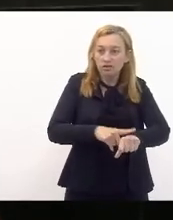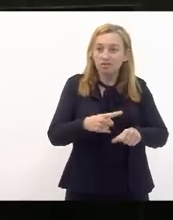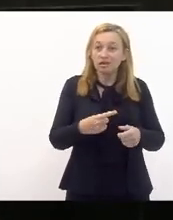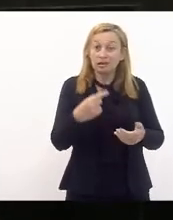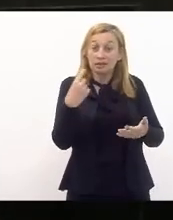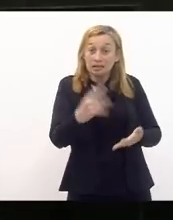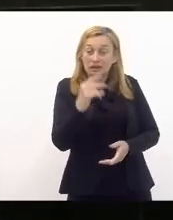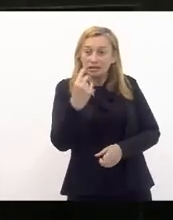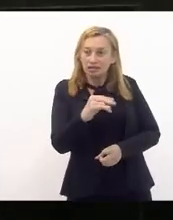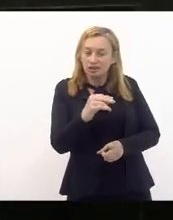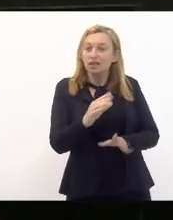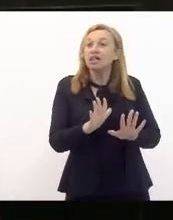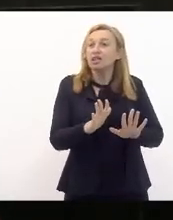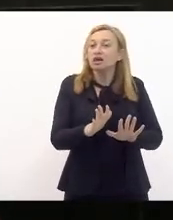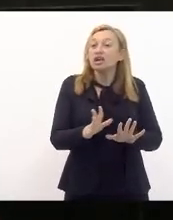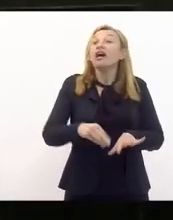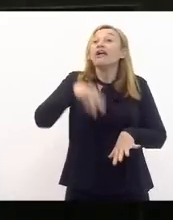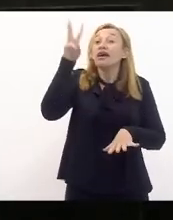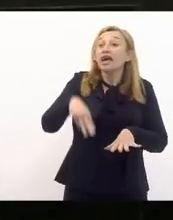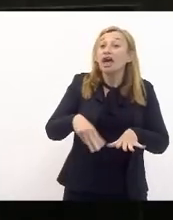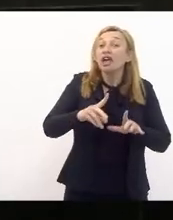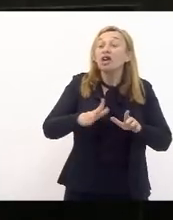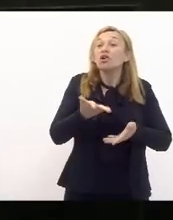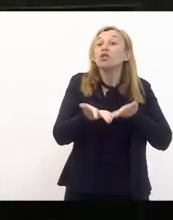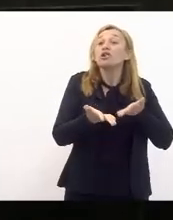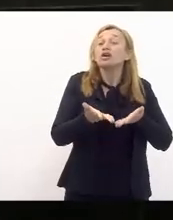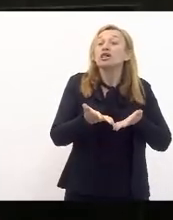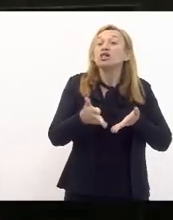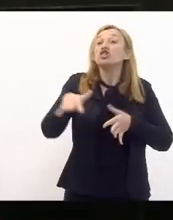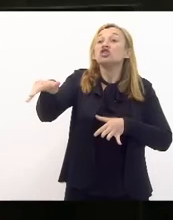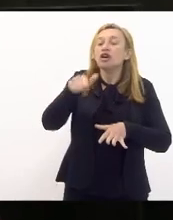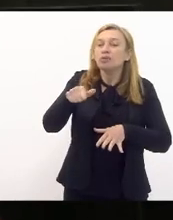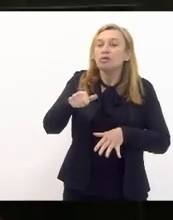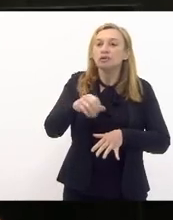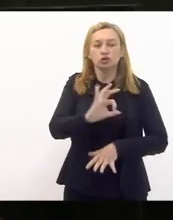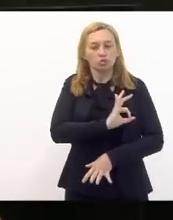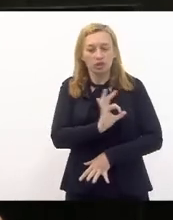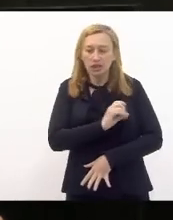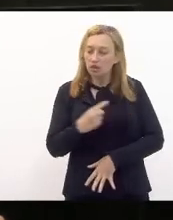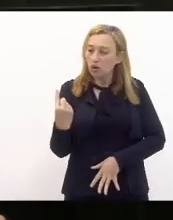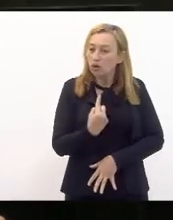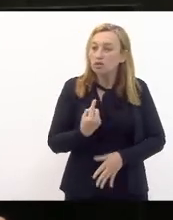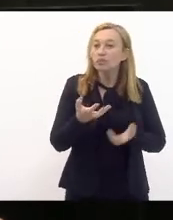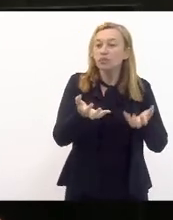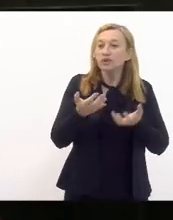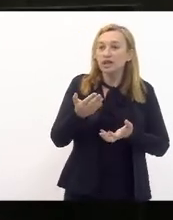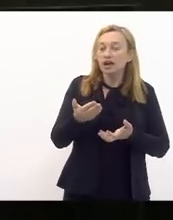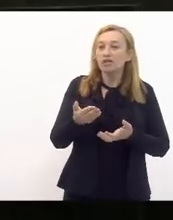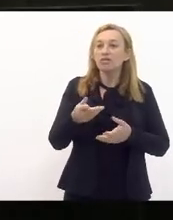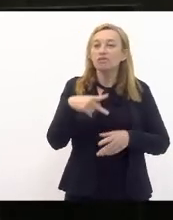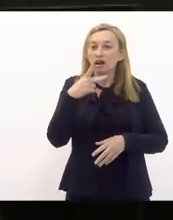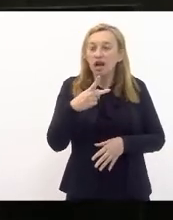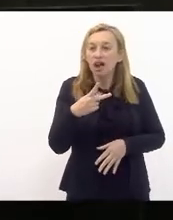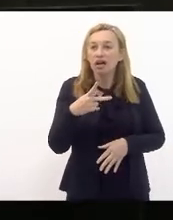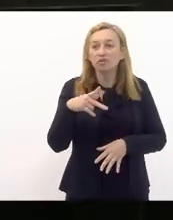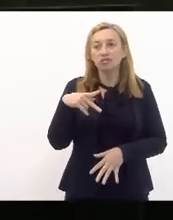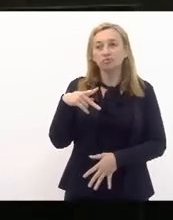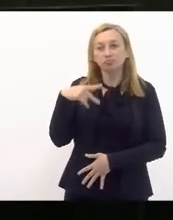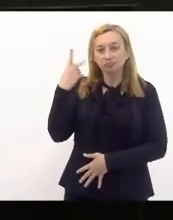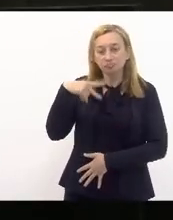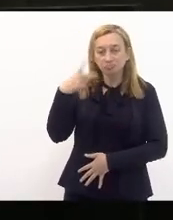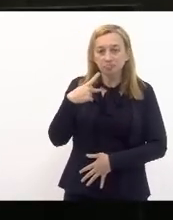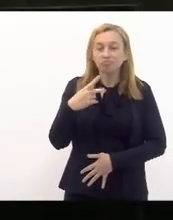aperta são os nossos policiais que são acionados então eu quero acionar esse Parlamento